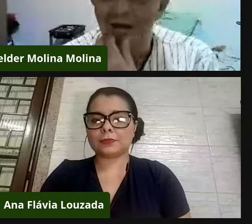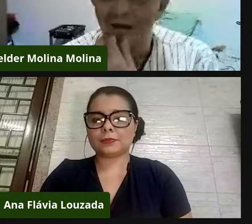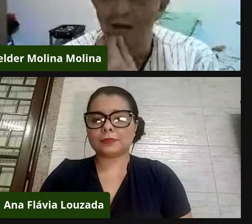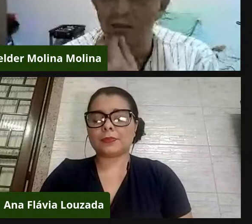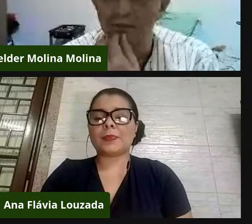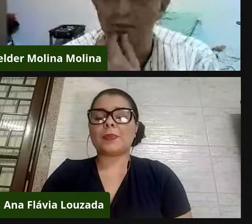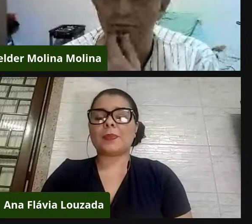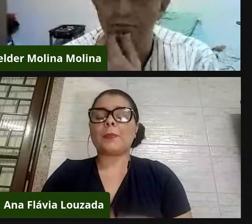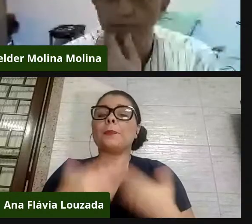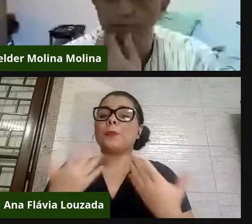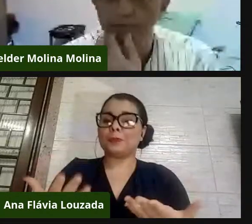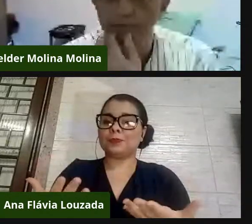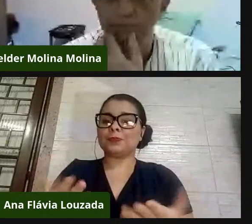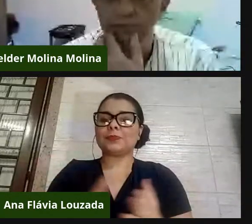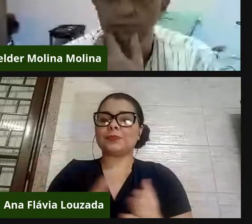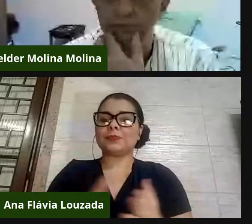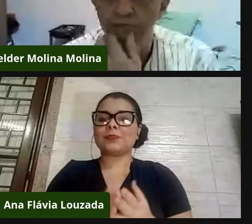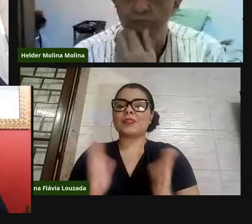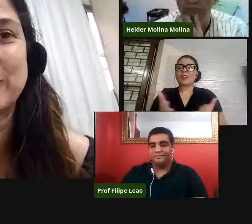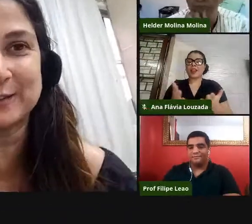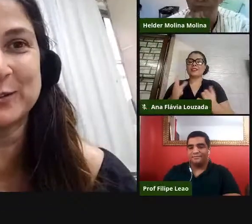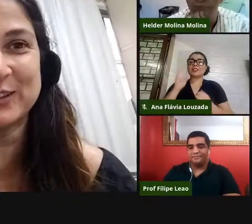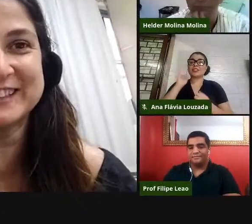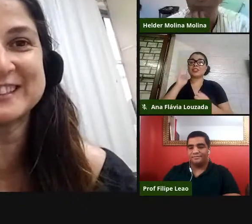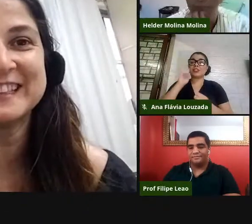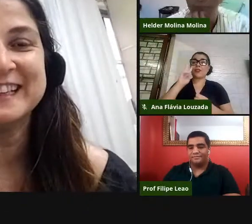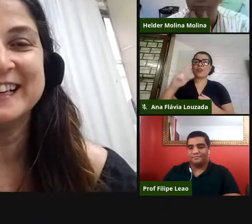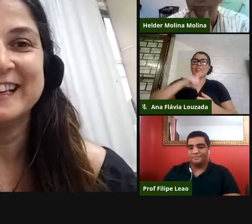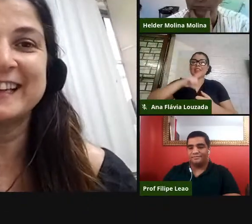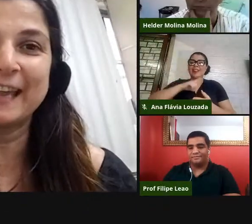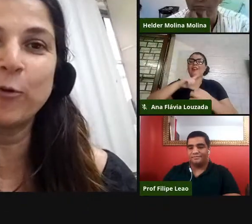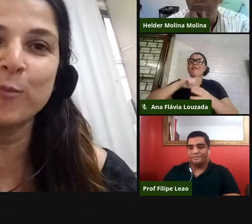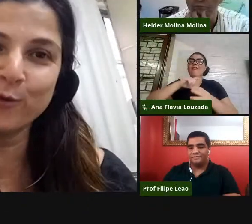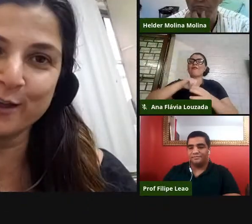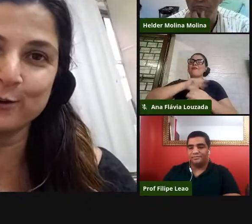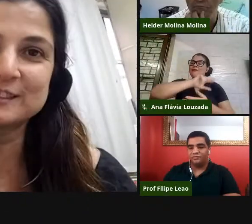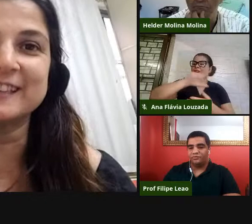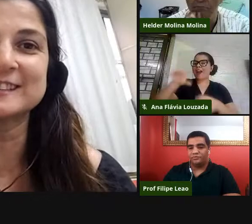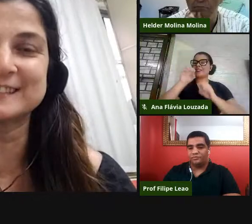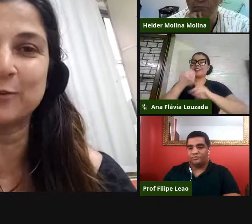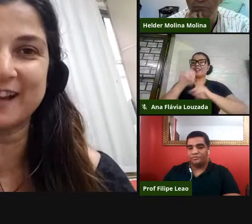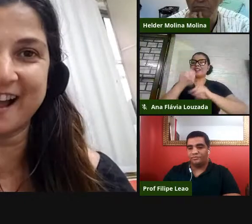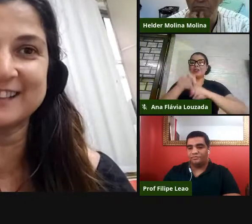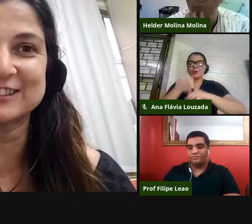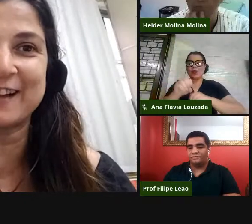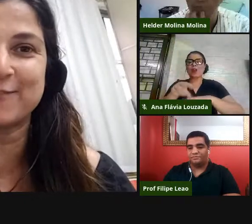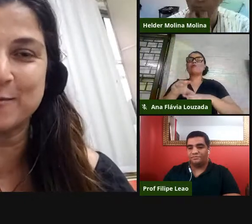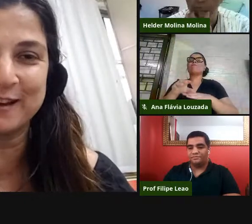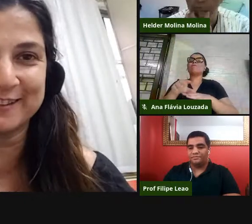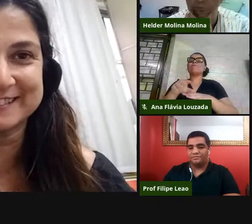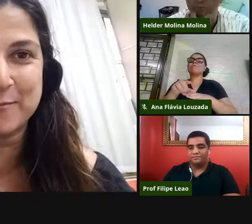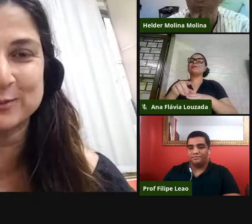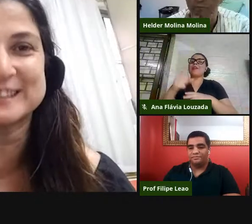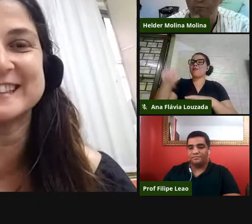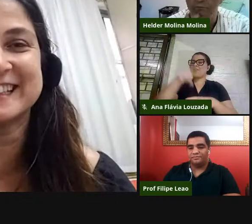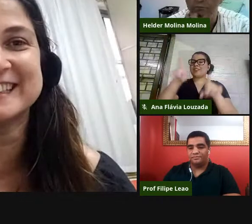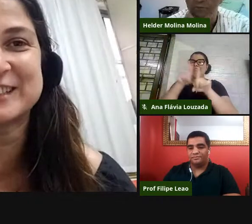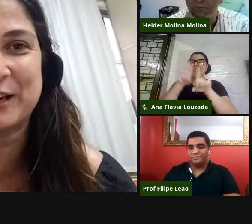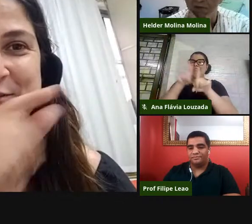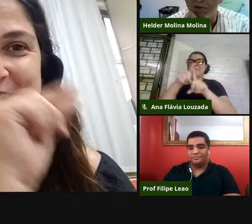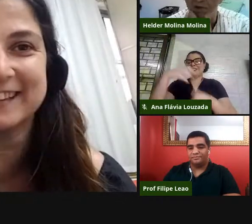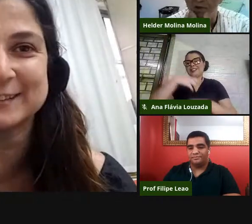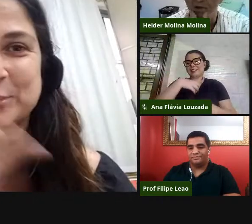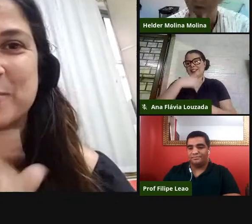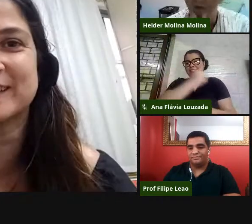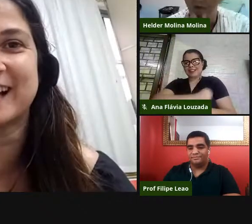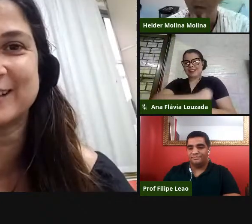Bom, eu já vi aí que nós estamos com vários educadores. E quem, como eu, sente saudade, né? Vamos levantar a mãozinha aí